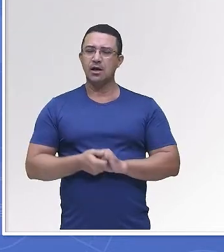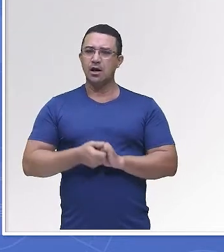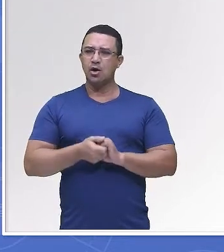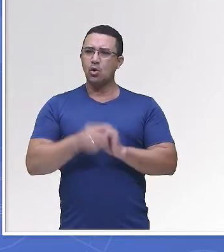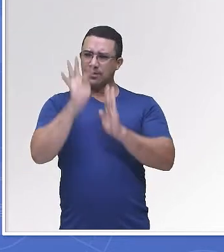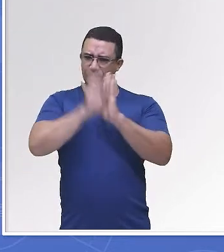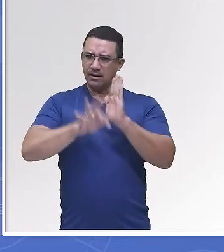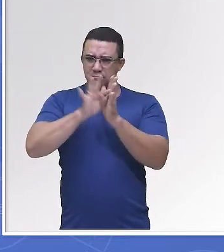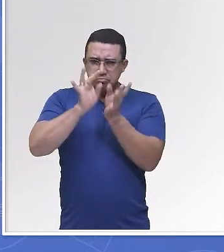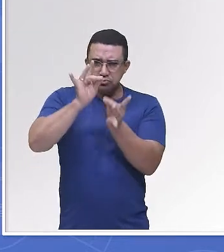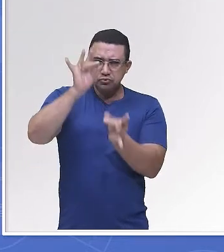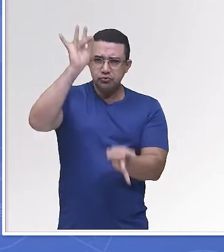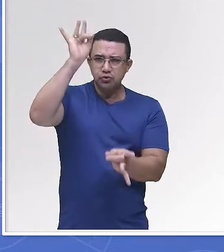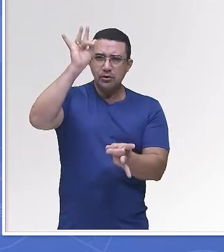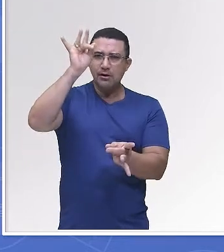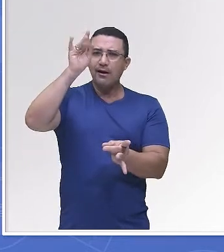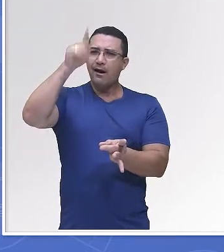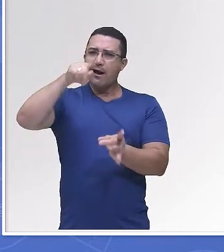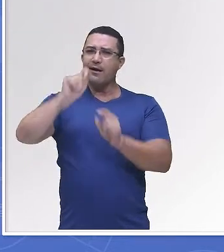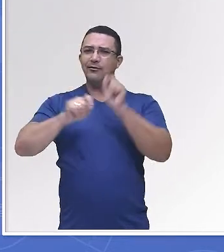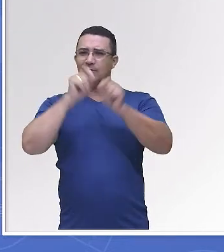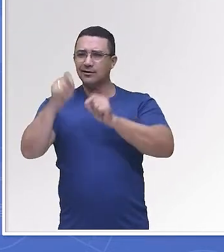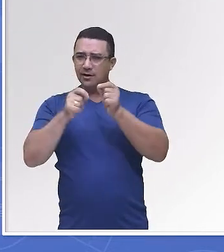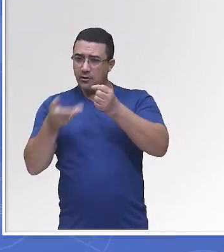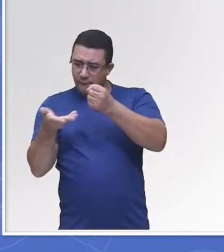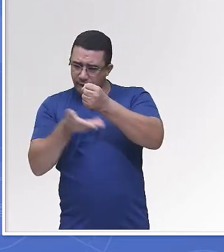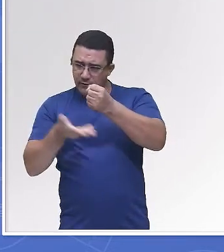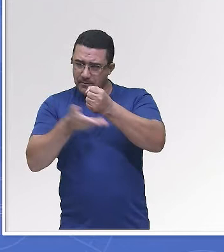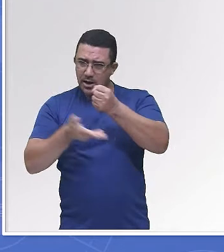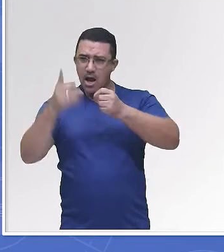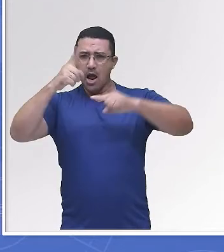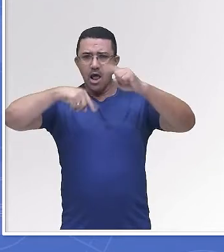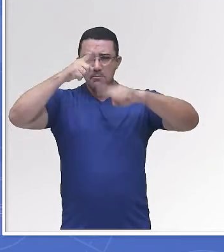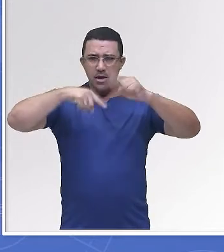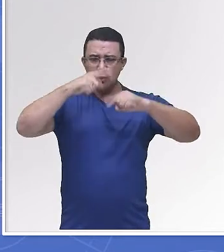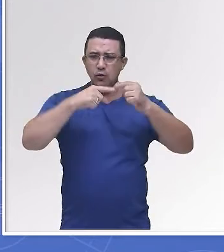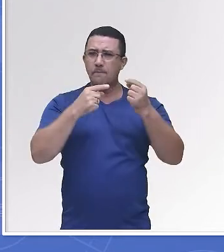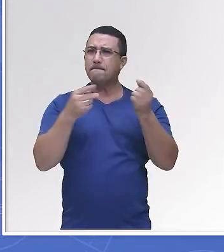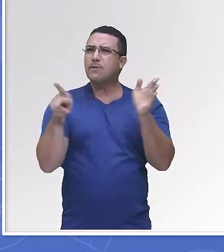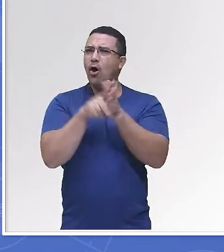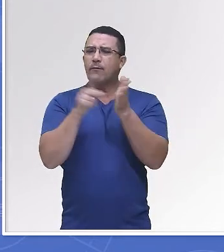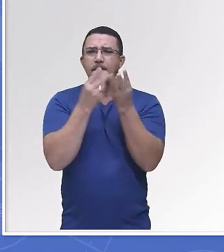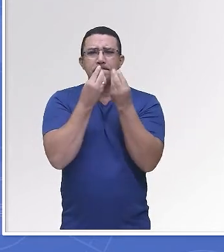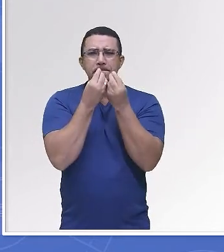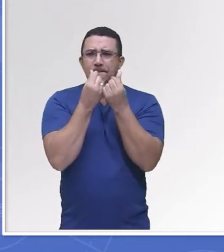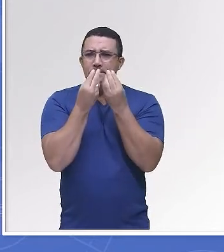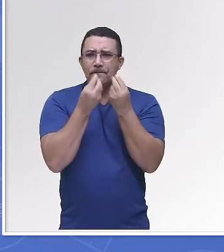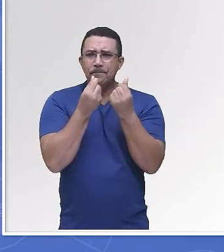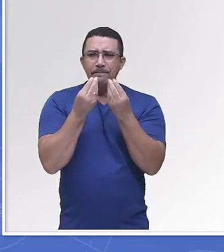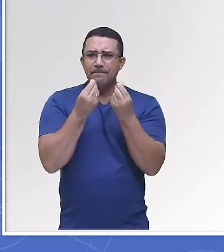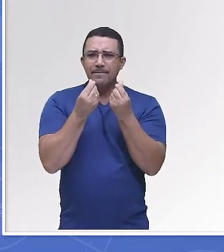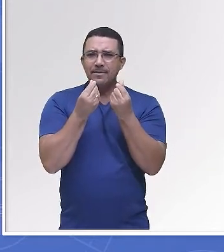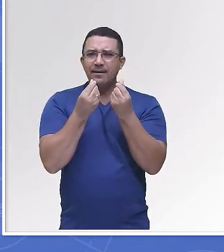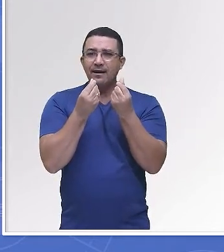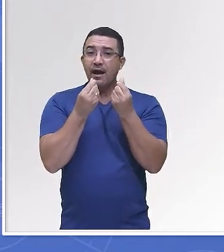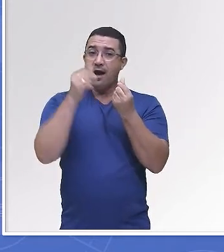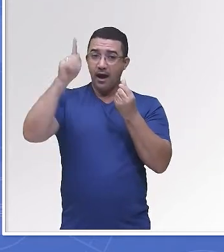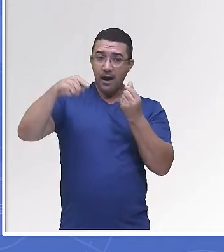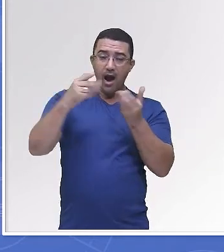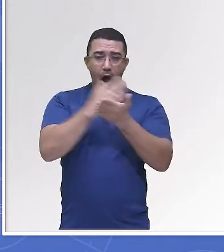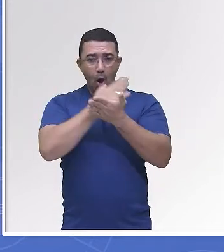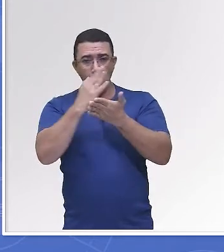abaixo que se fundamenta predominantemente em elementos de paladar é. Então a gente tem alguns trechos aí